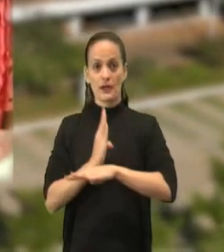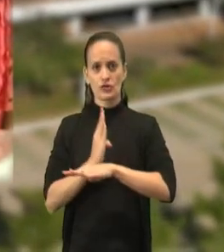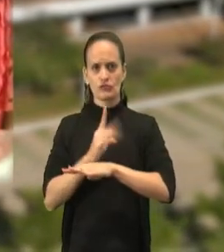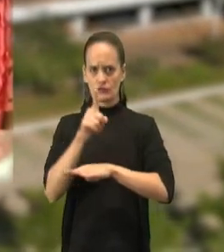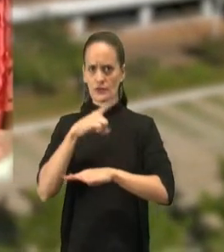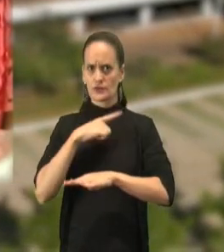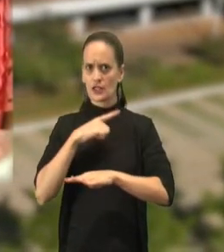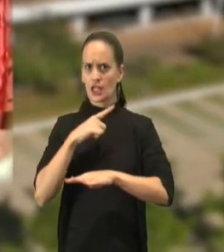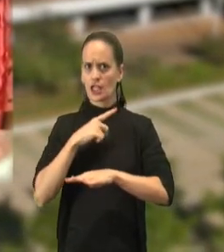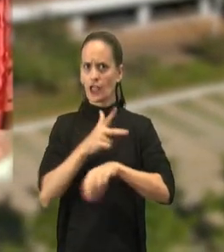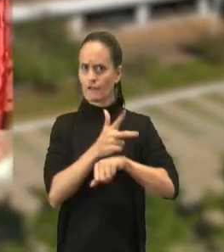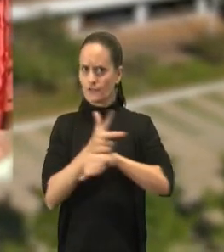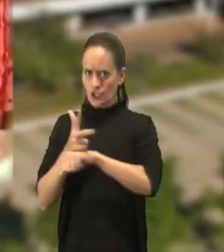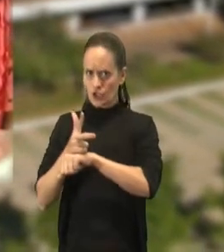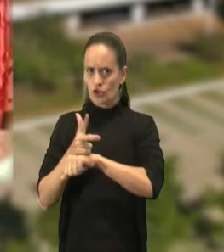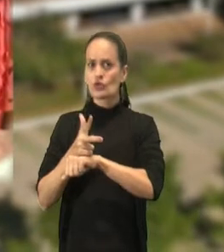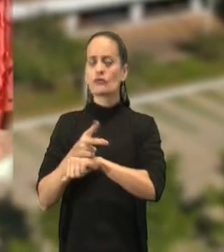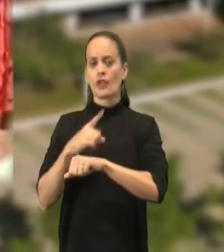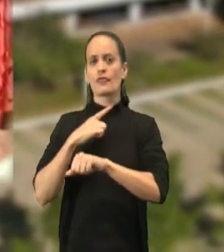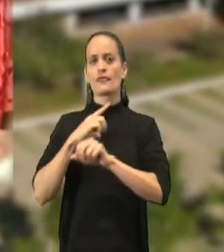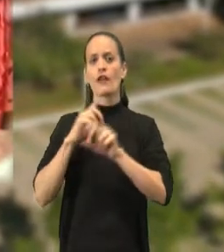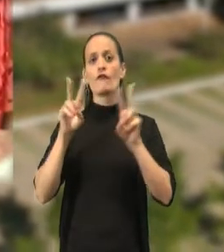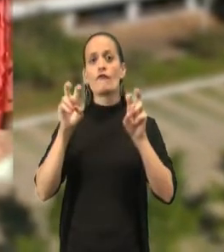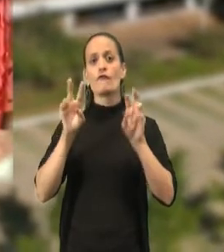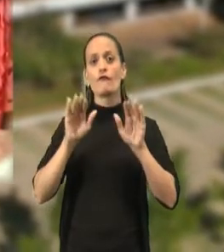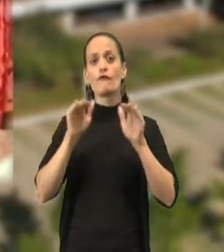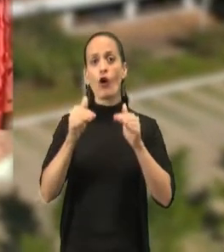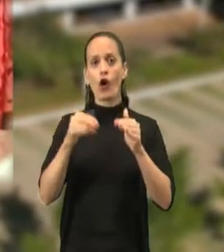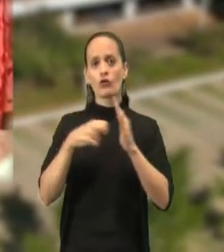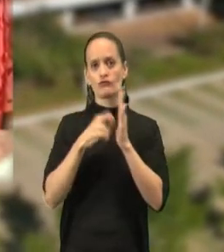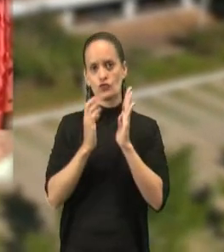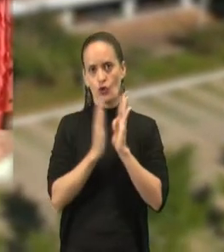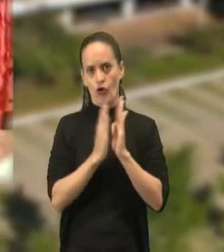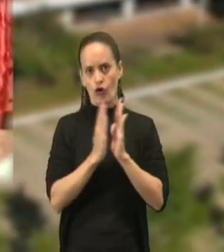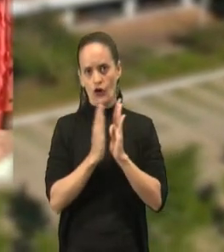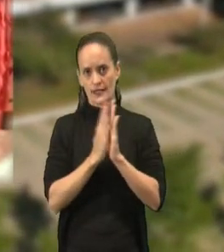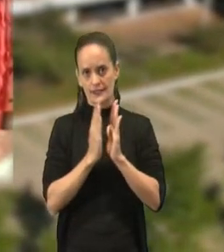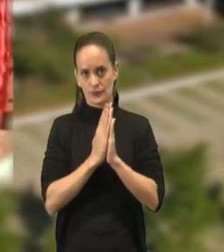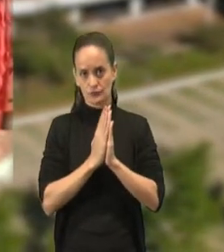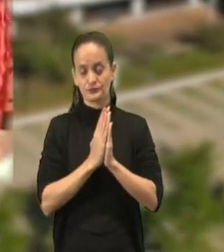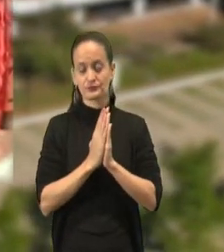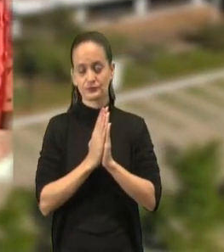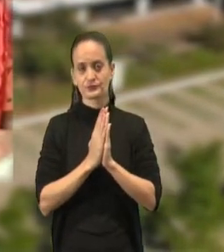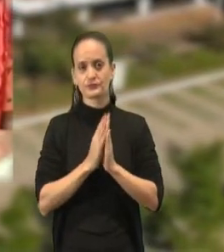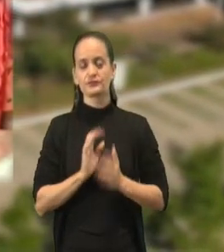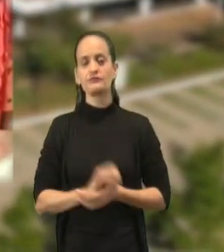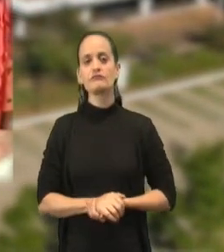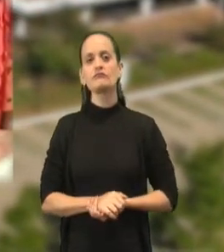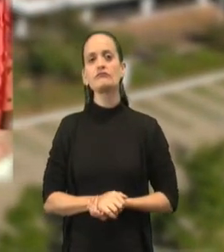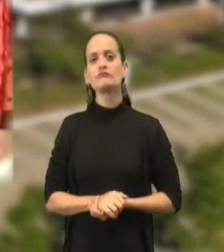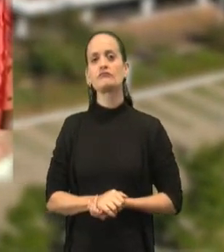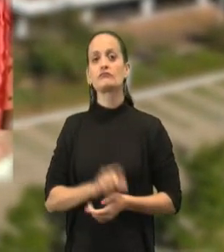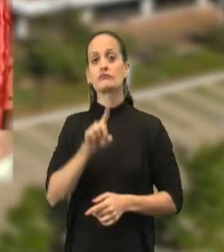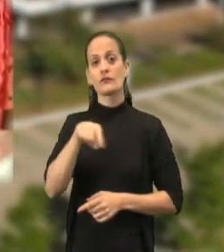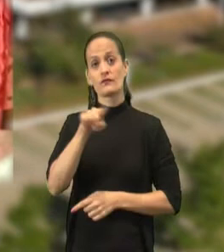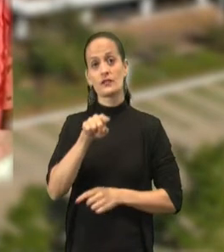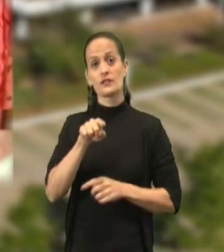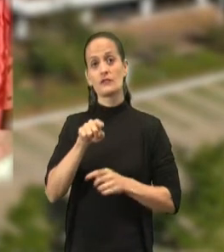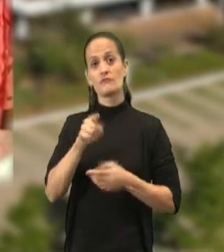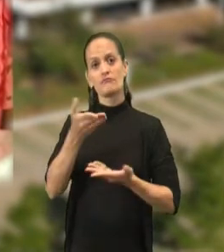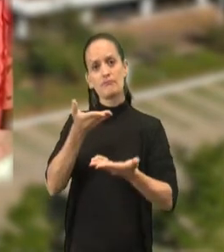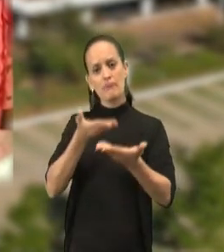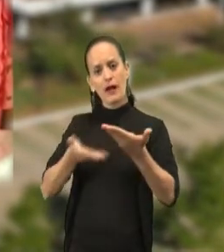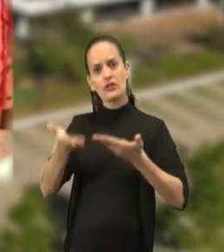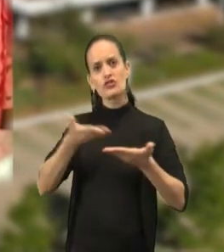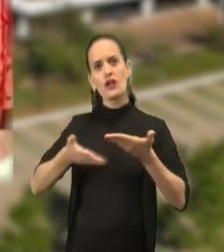informe com motivo de oração específico, um pequeno texto em áudio, que é uma meditação, para poder partilhar com